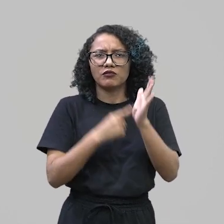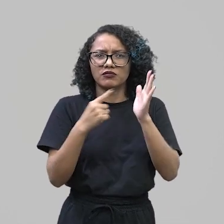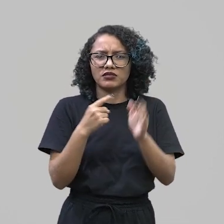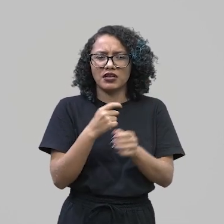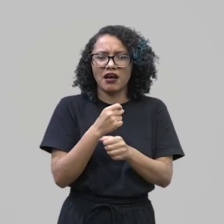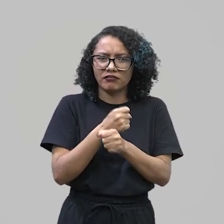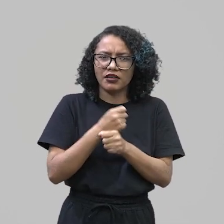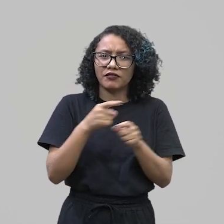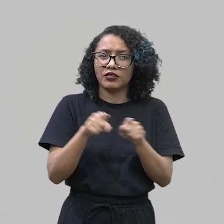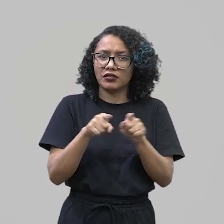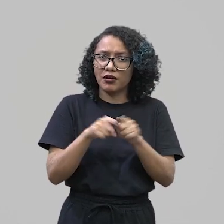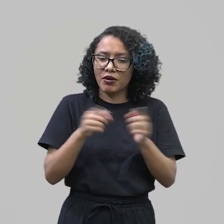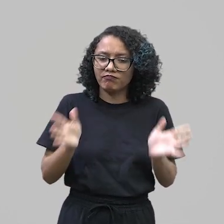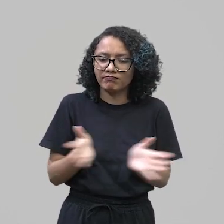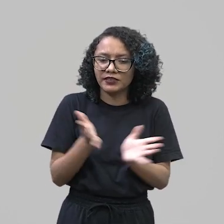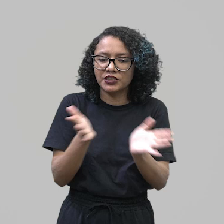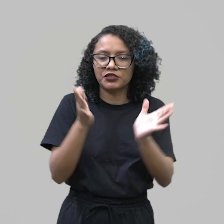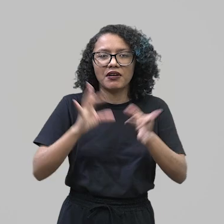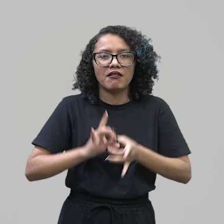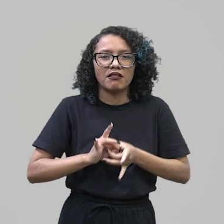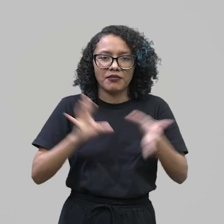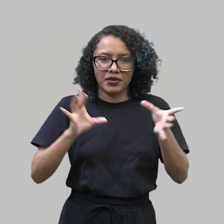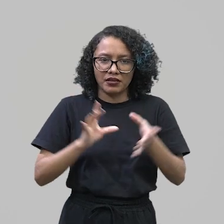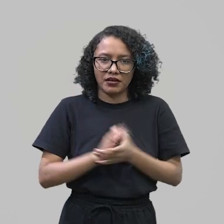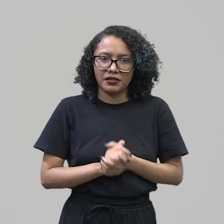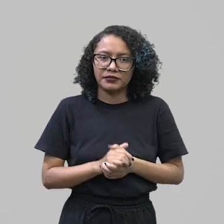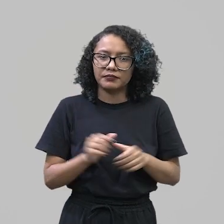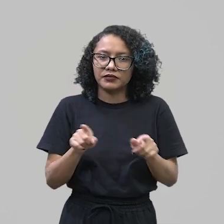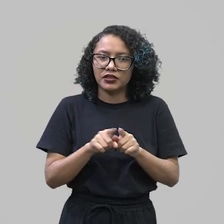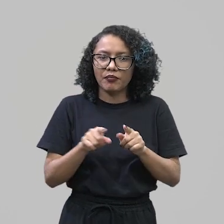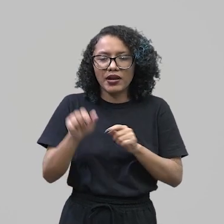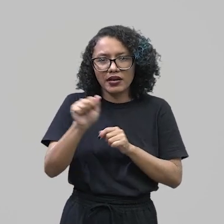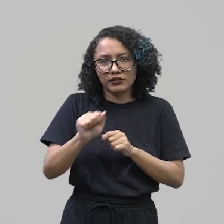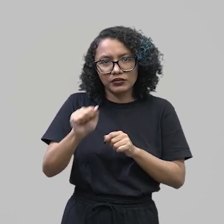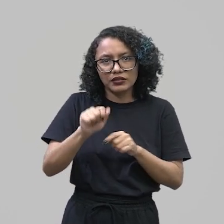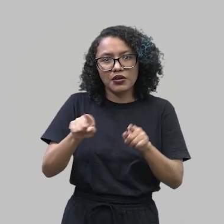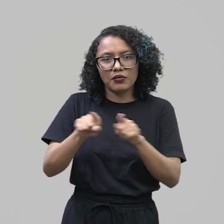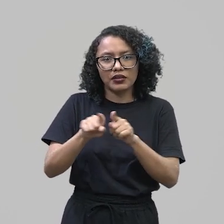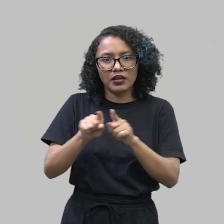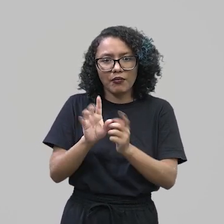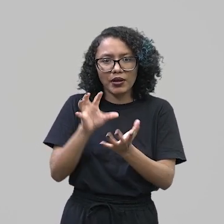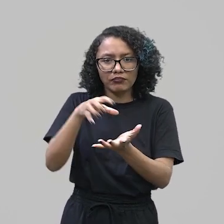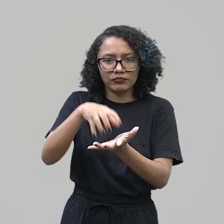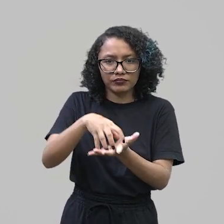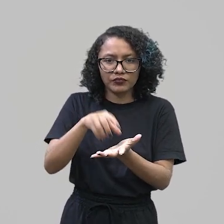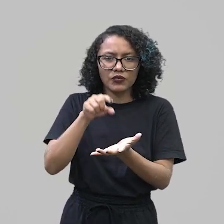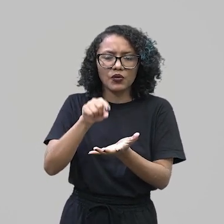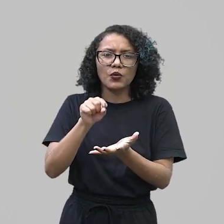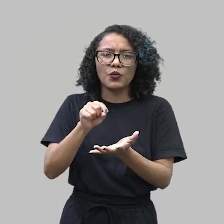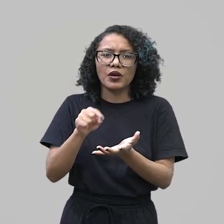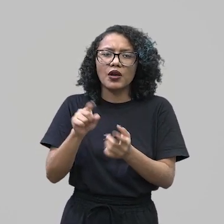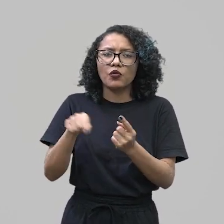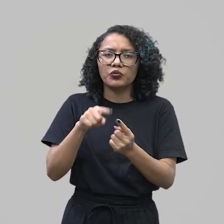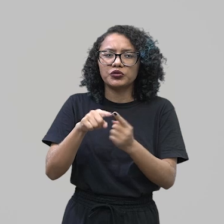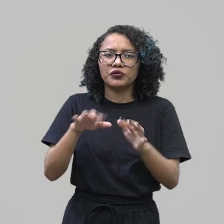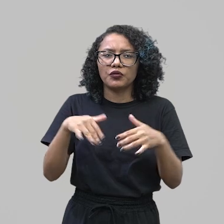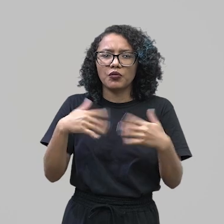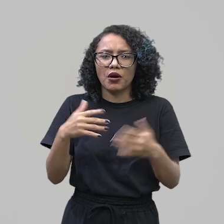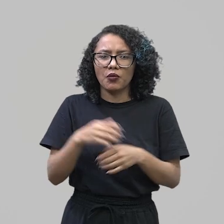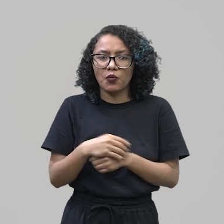liberdade. Vamos verificar associações e sociedades com o objetivo de combater